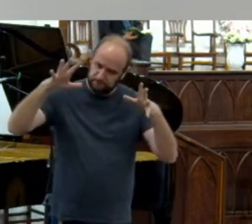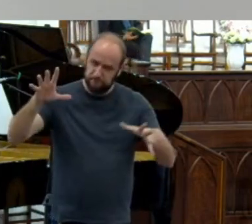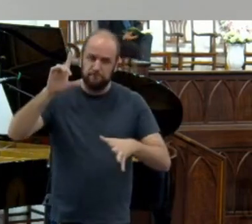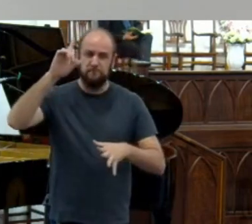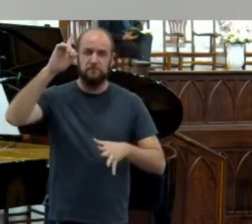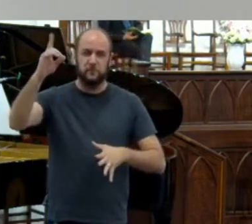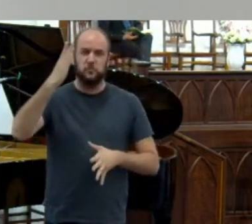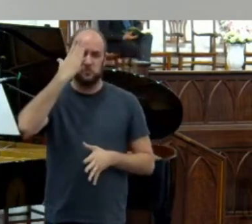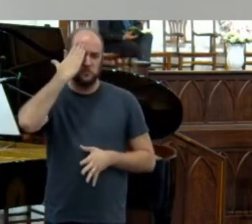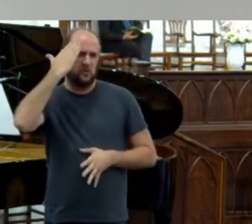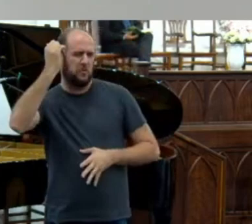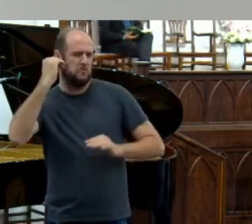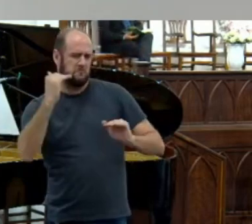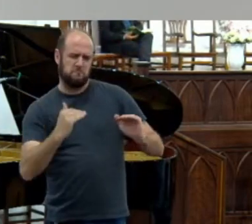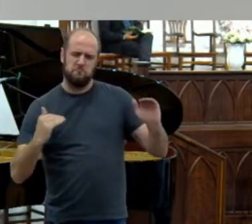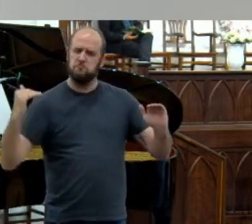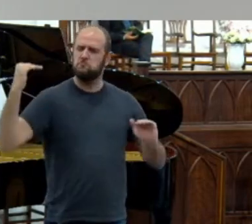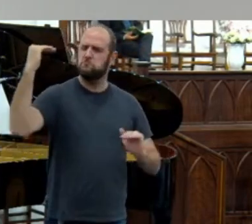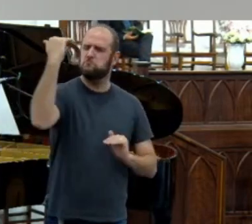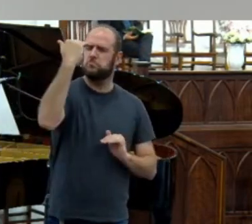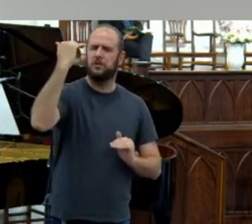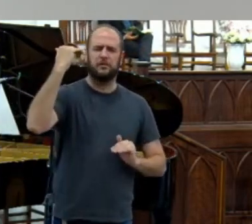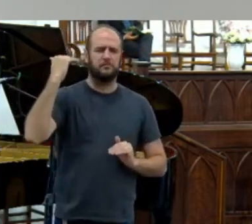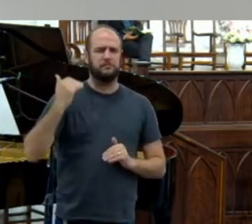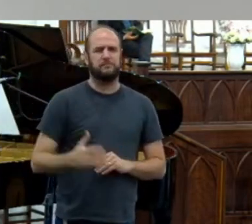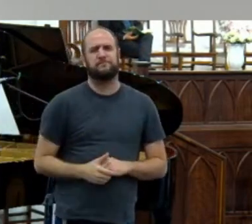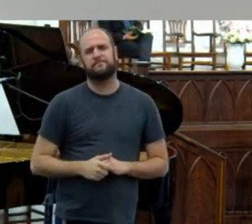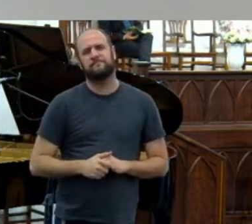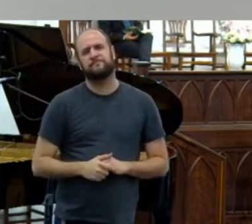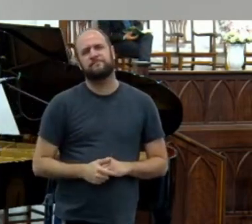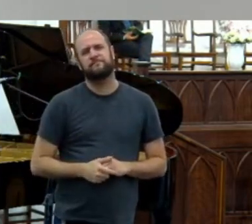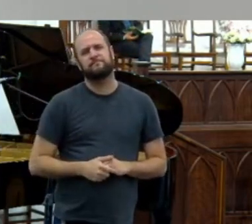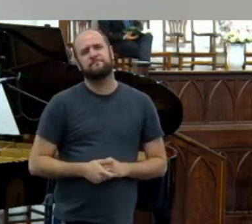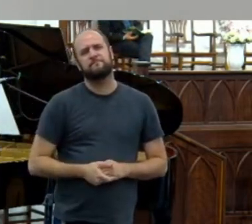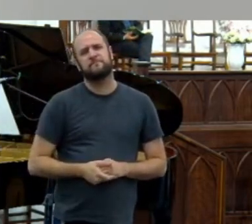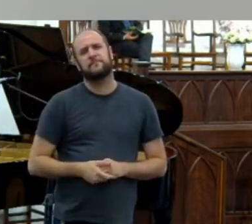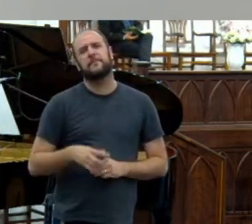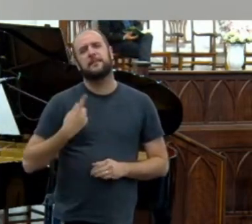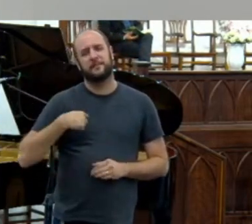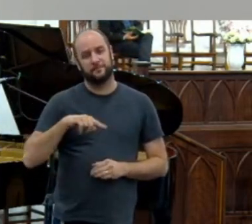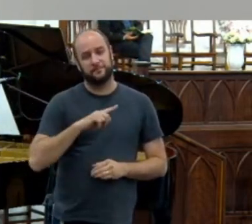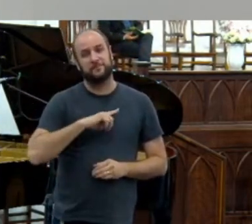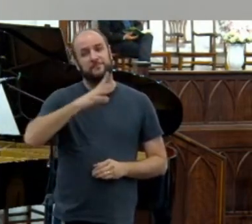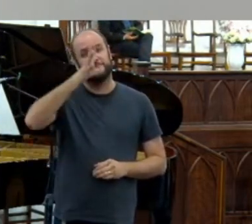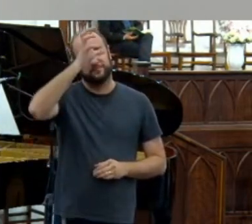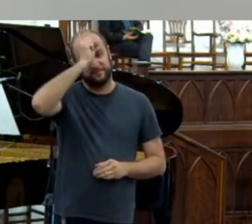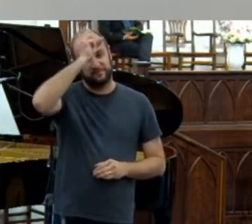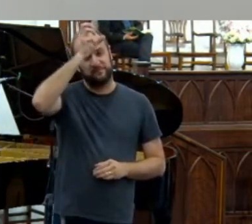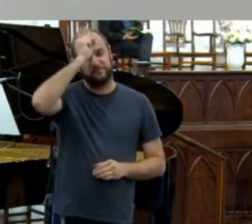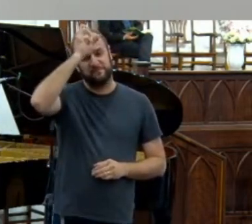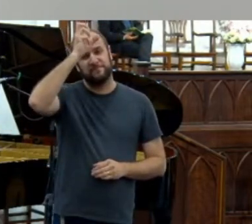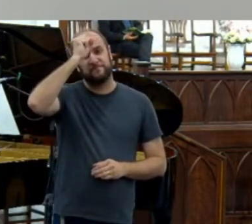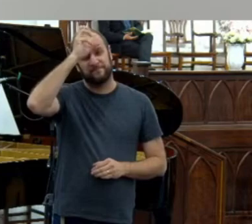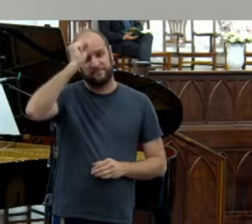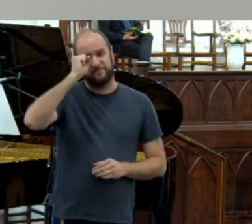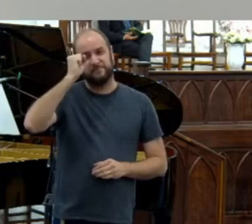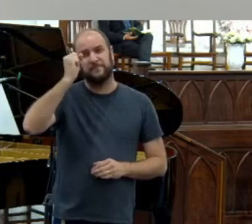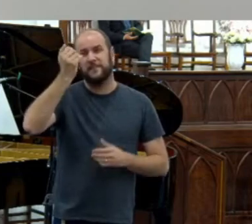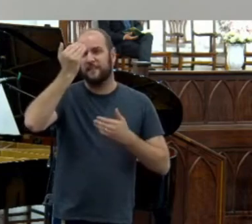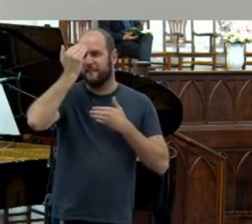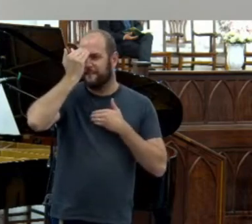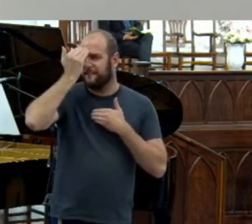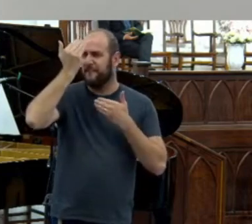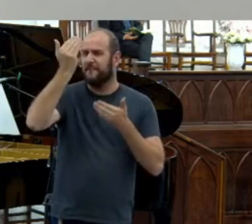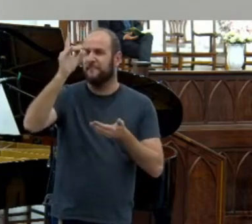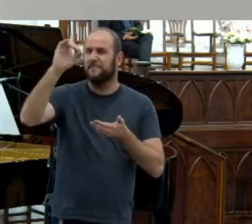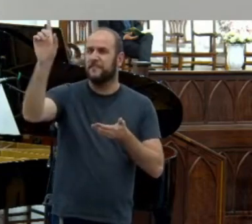ele é soberano, etc, etc. E nós devemos aprender a render graças pelo que